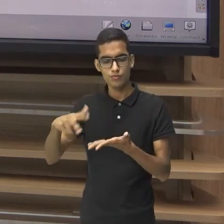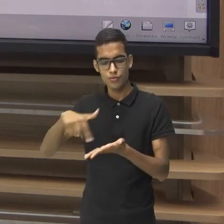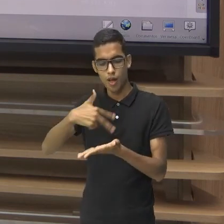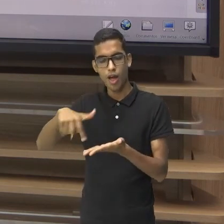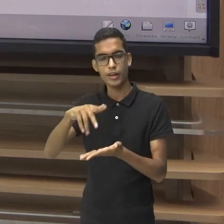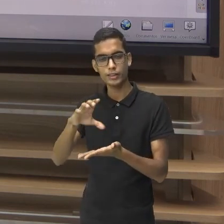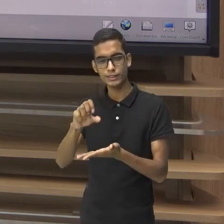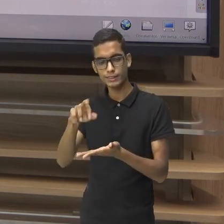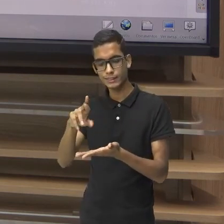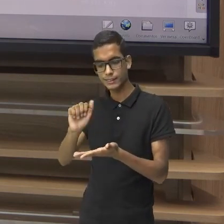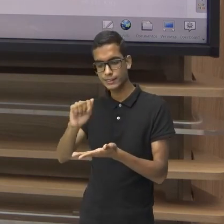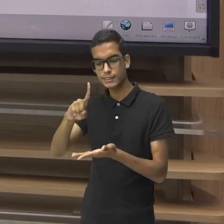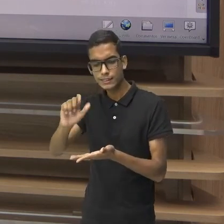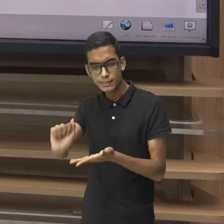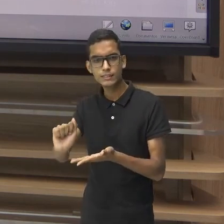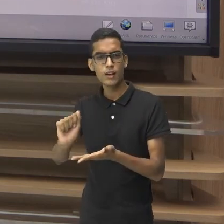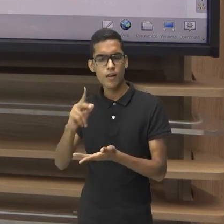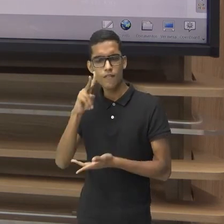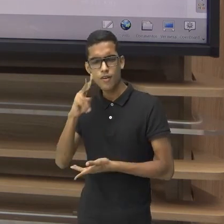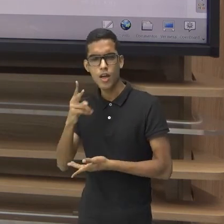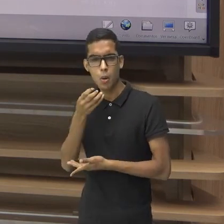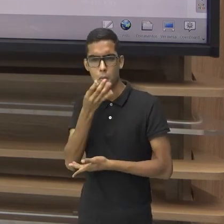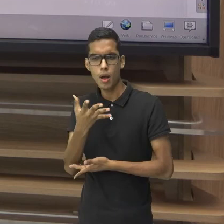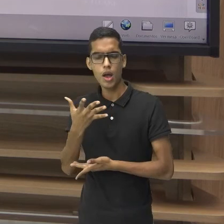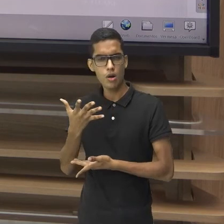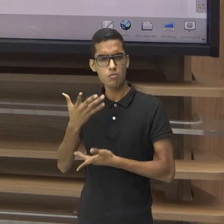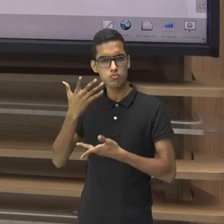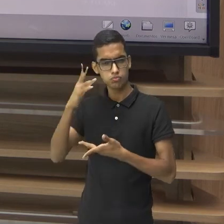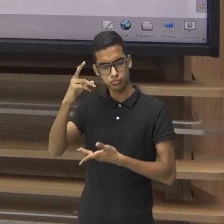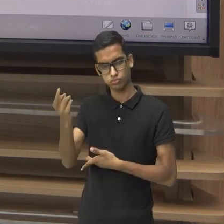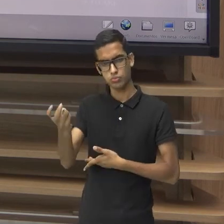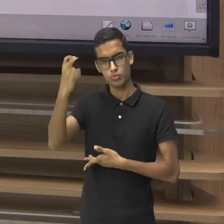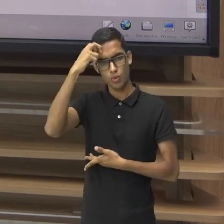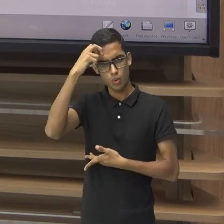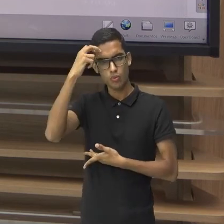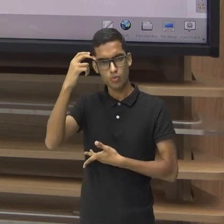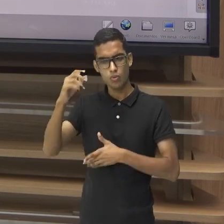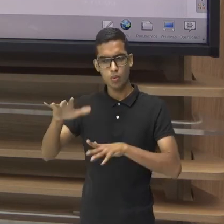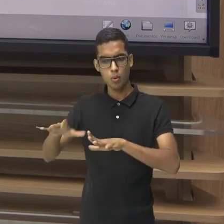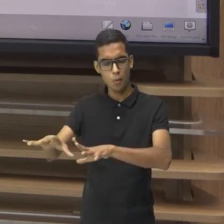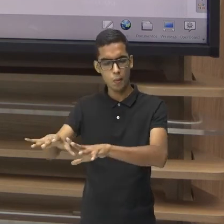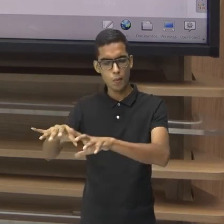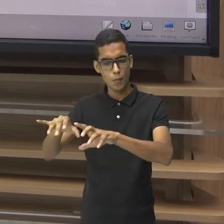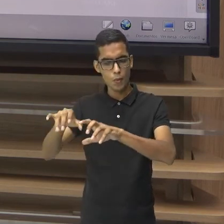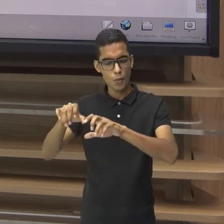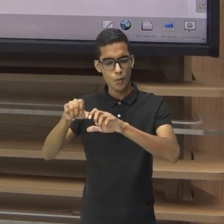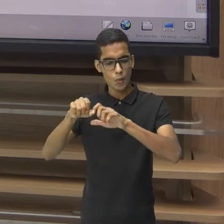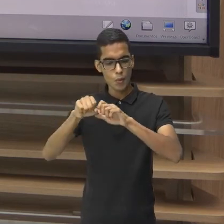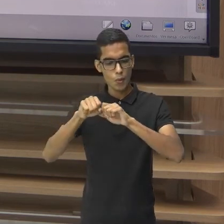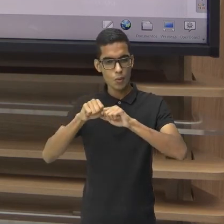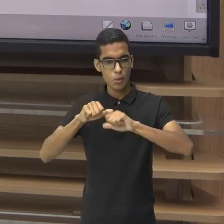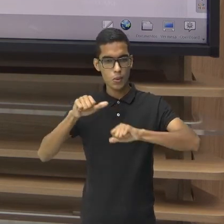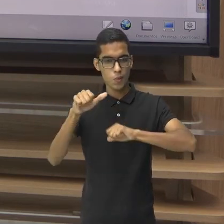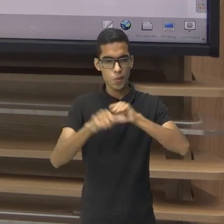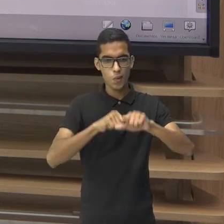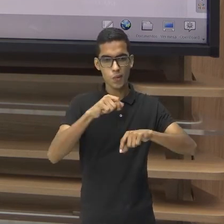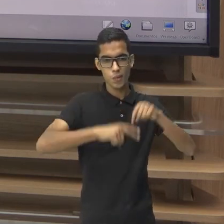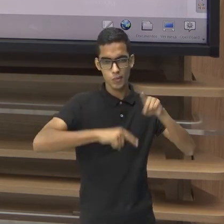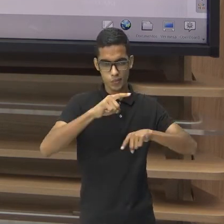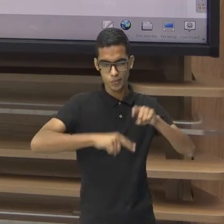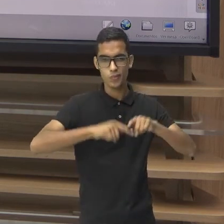cultural transformado e apropriado pela indústria cultural e transformado